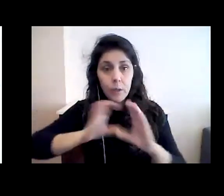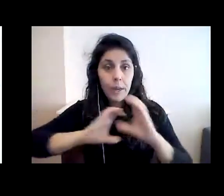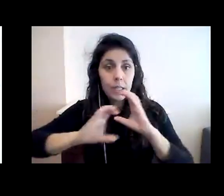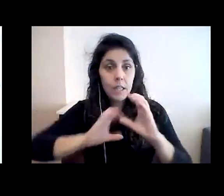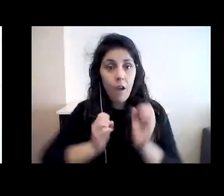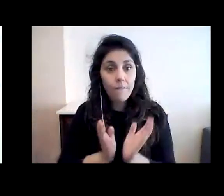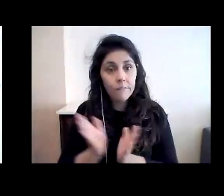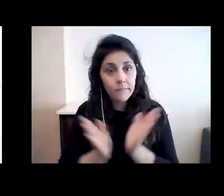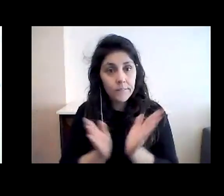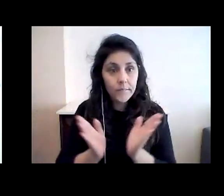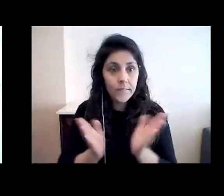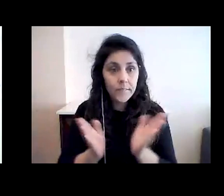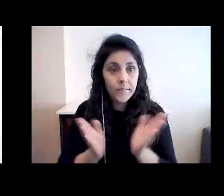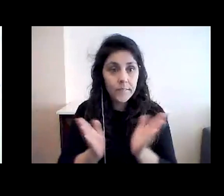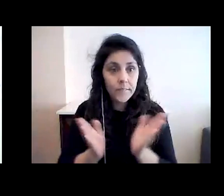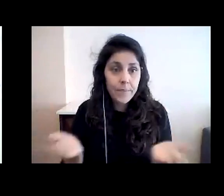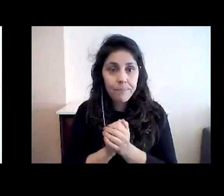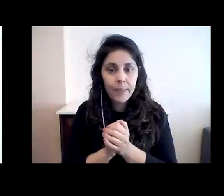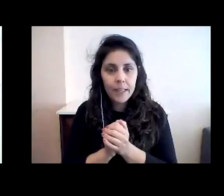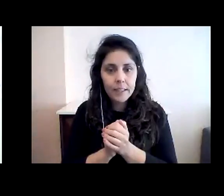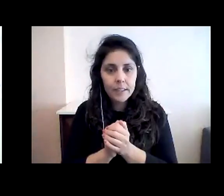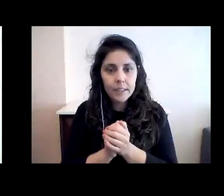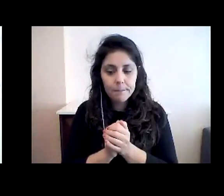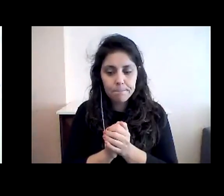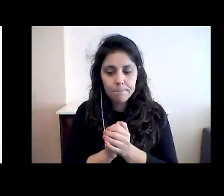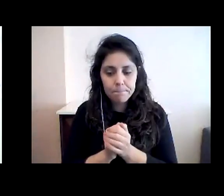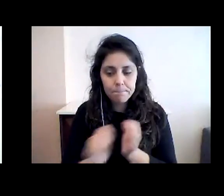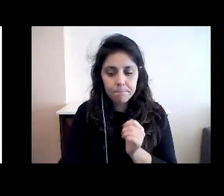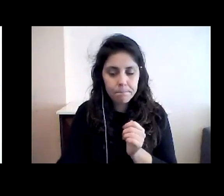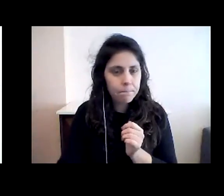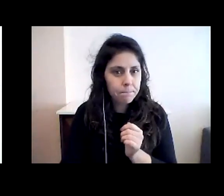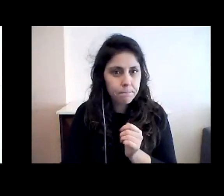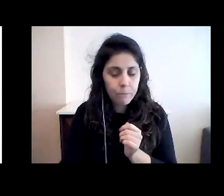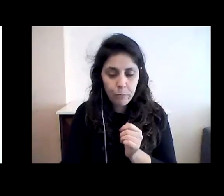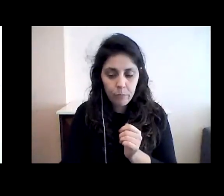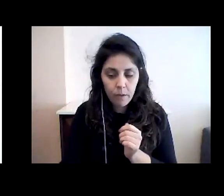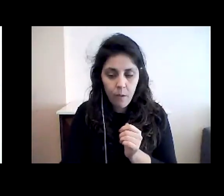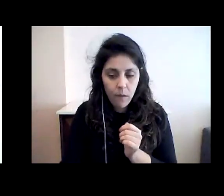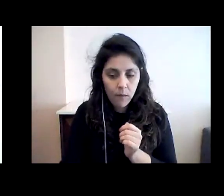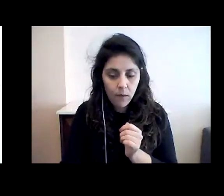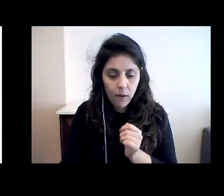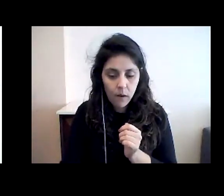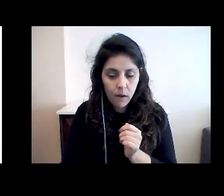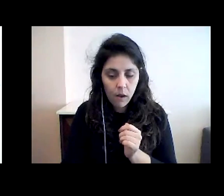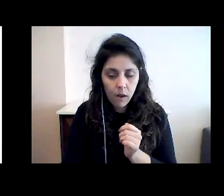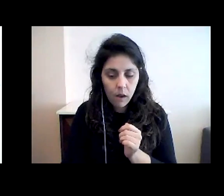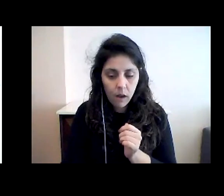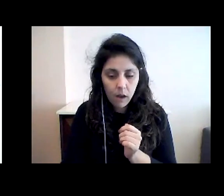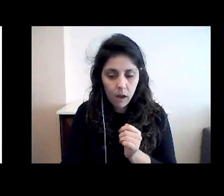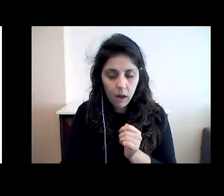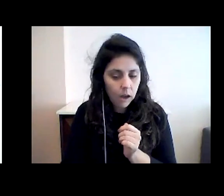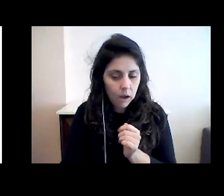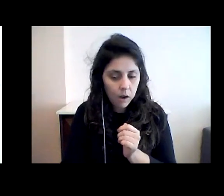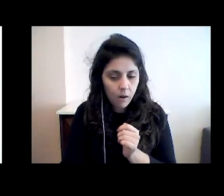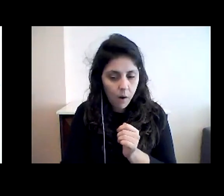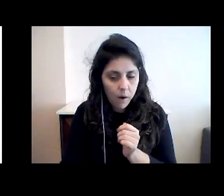assim, ter esses dois suportes. Mas, entretanto, enquanto aguardo para ver se